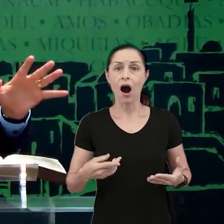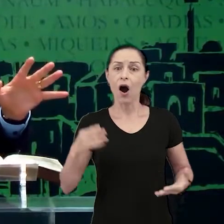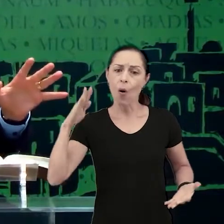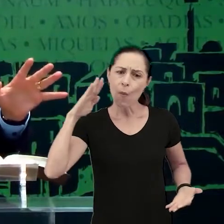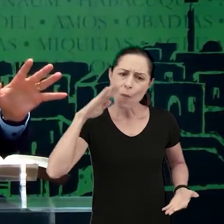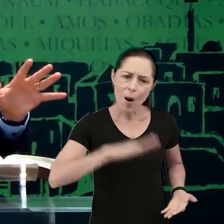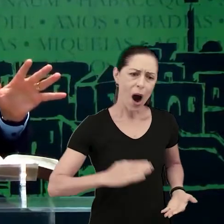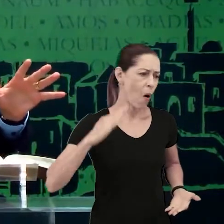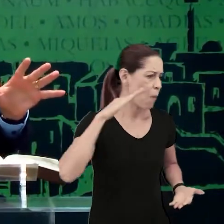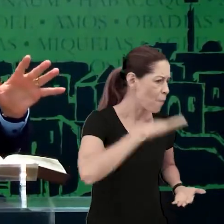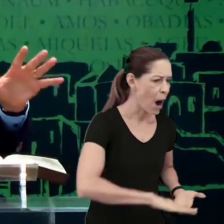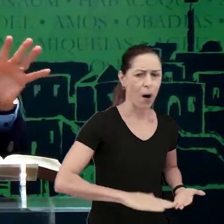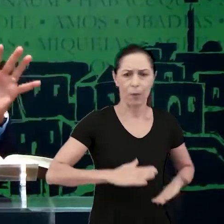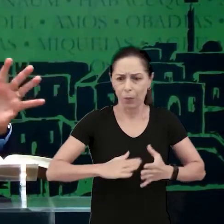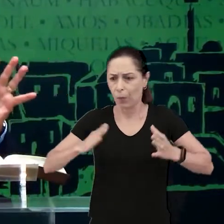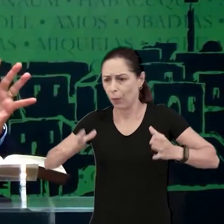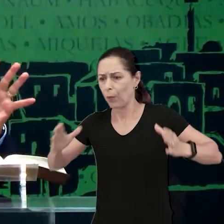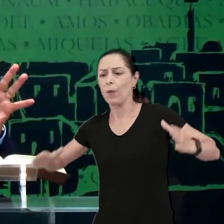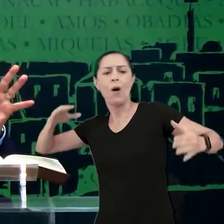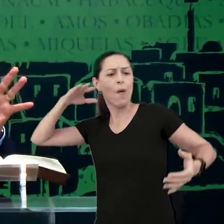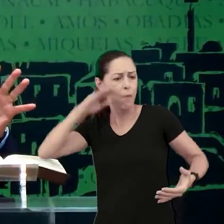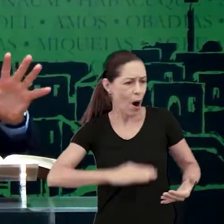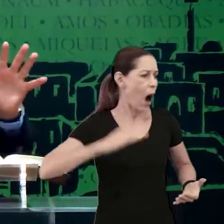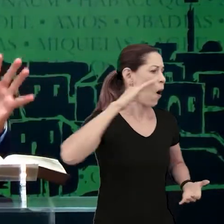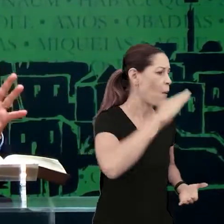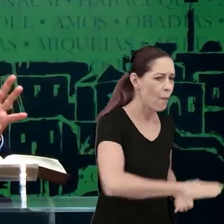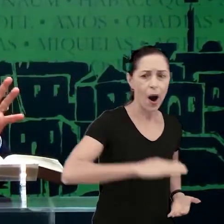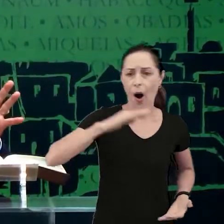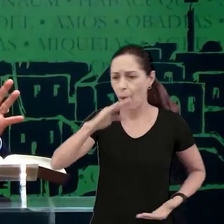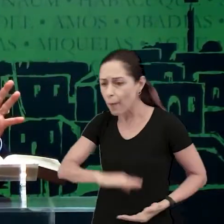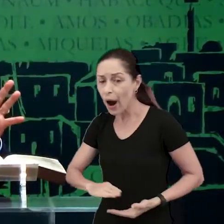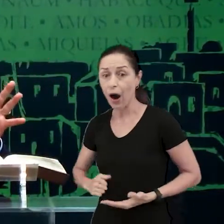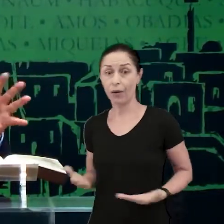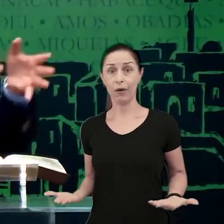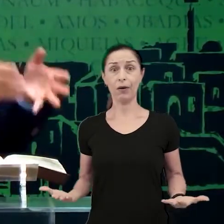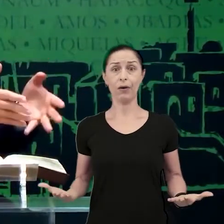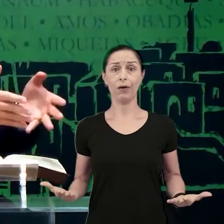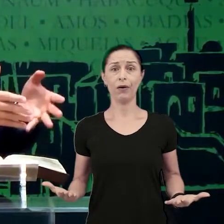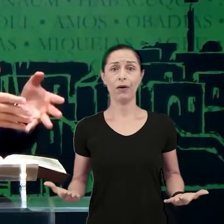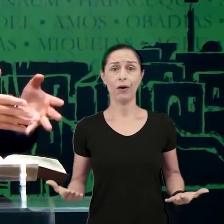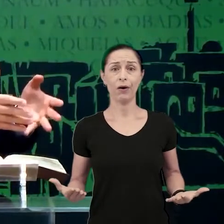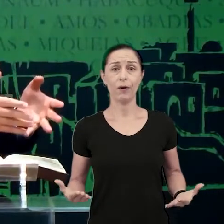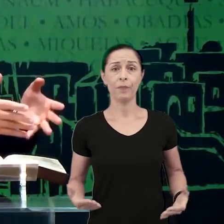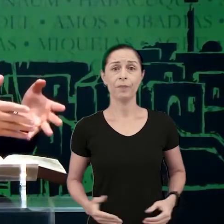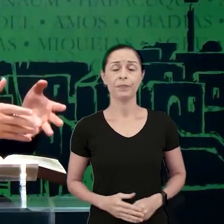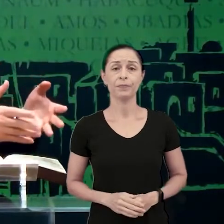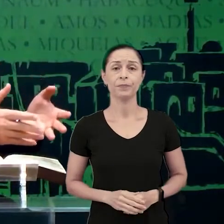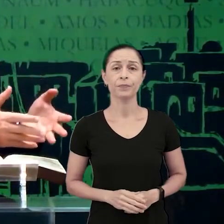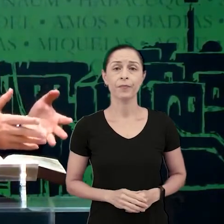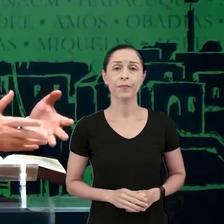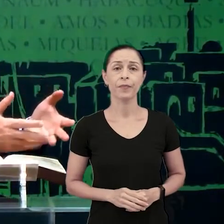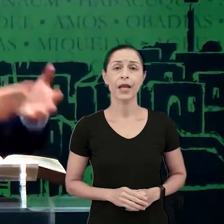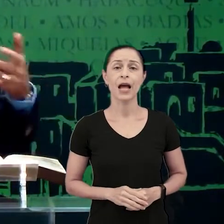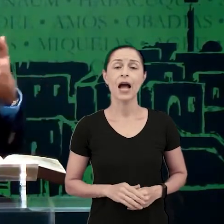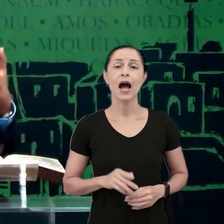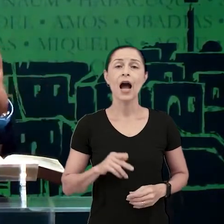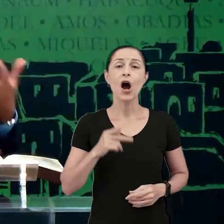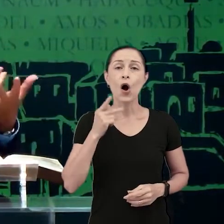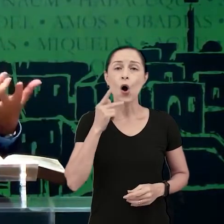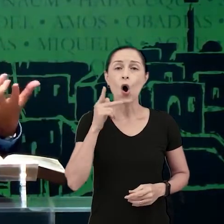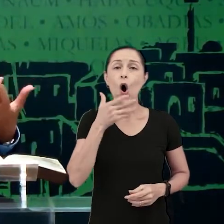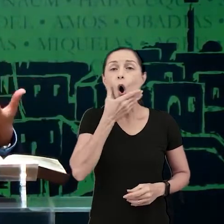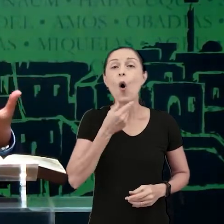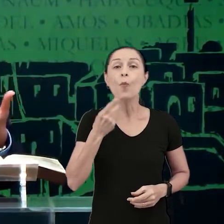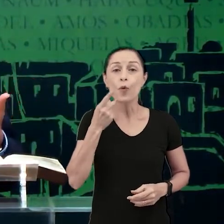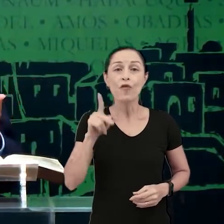maldade campeando. E ele faz parte dessa nação, e ele é membro dessa nação, e ele está dentro dessa nação, e ele está dando um ai